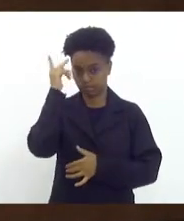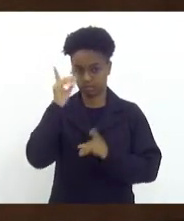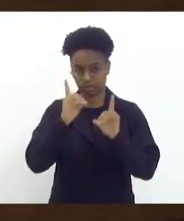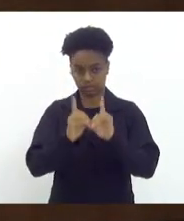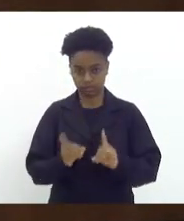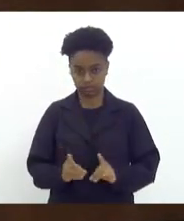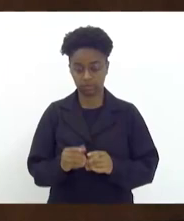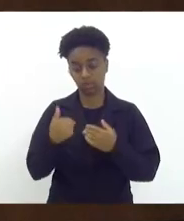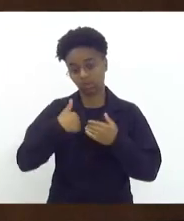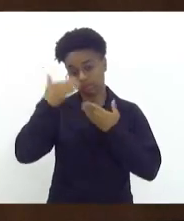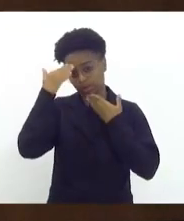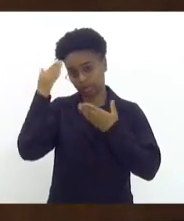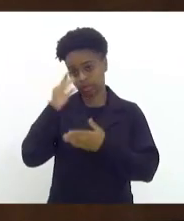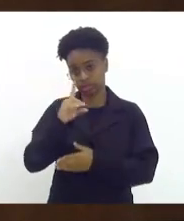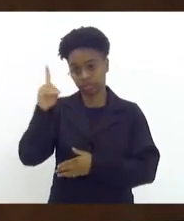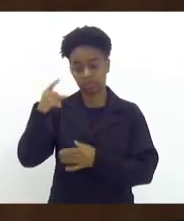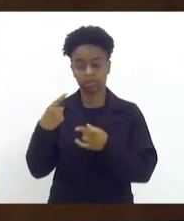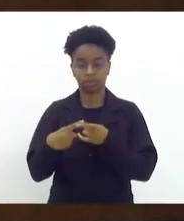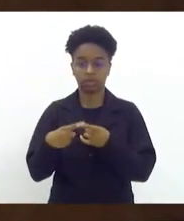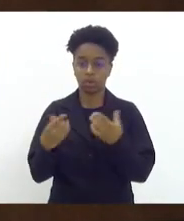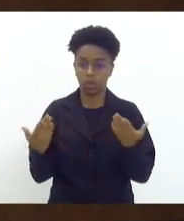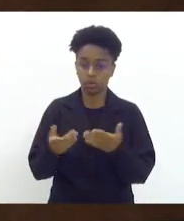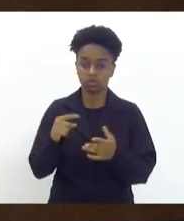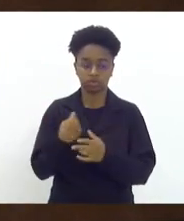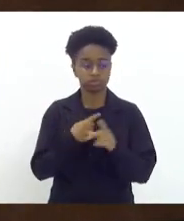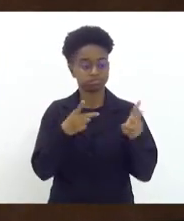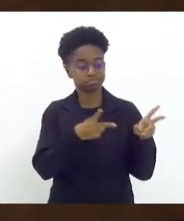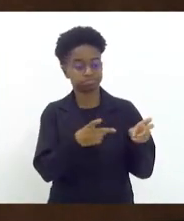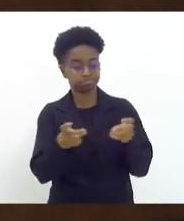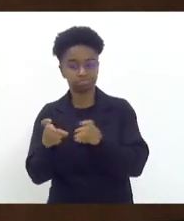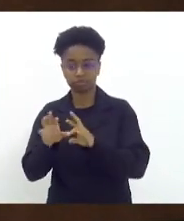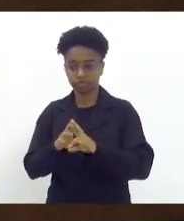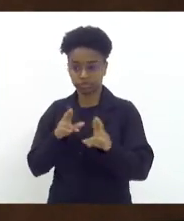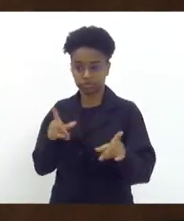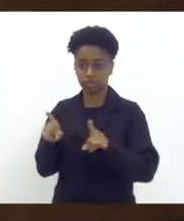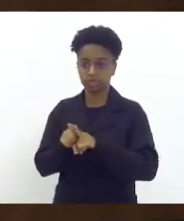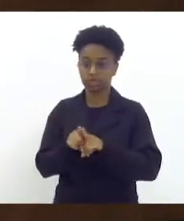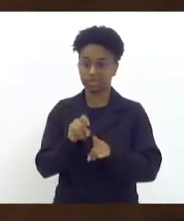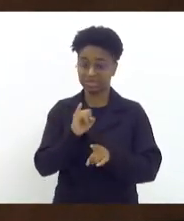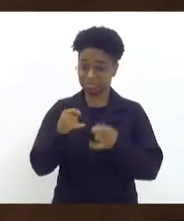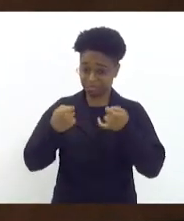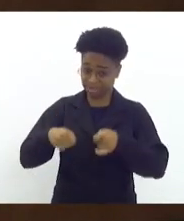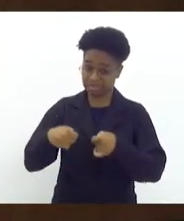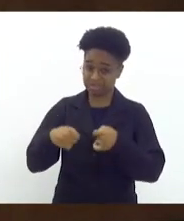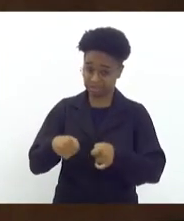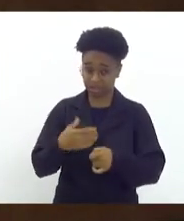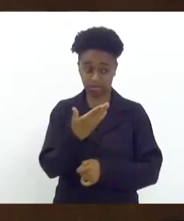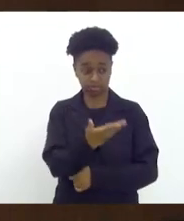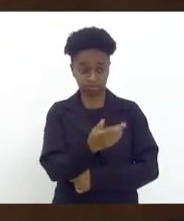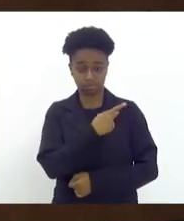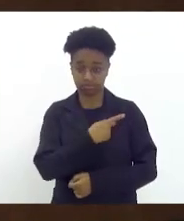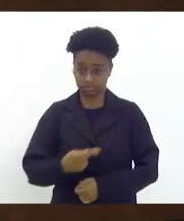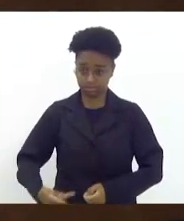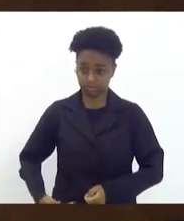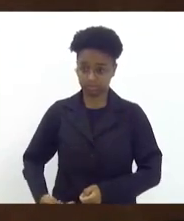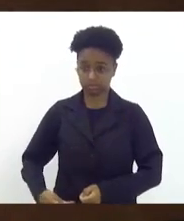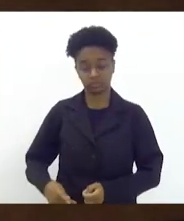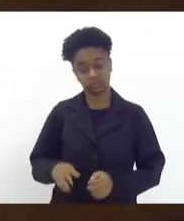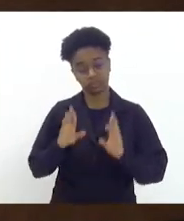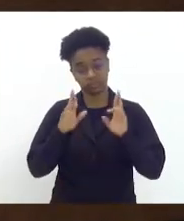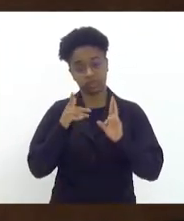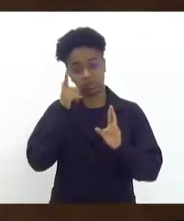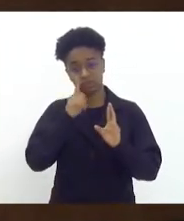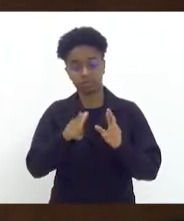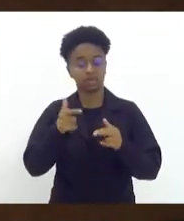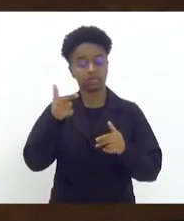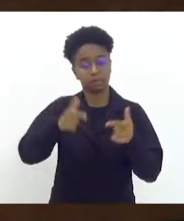Graças a Deus estamos hoje com olhos diferentes e o que precisar presidente que mais projetos assim